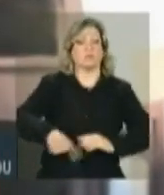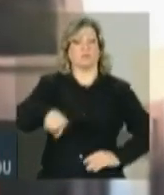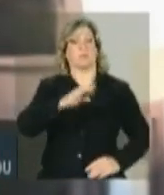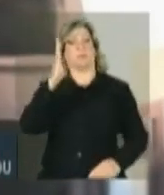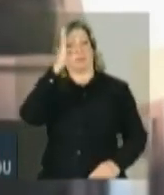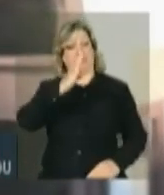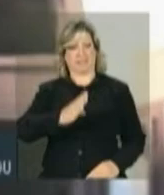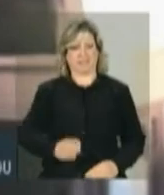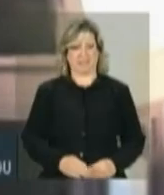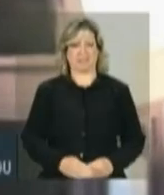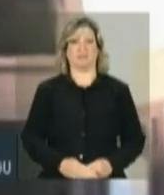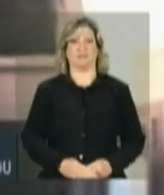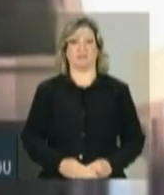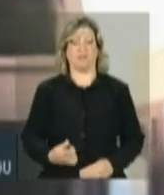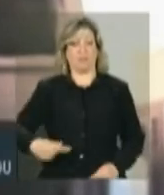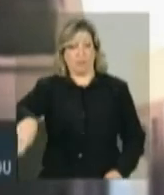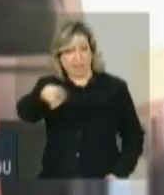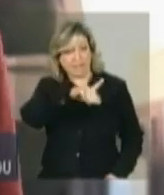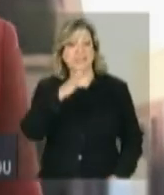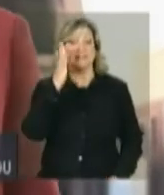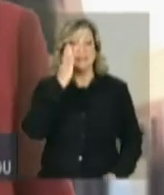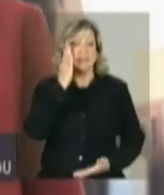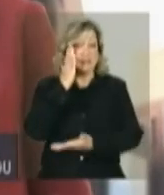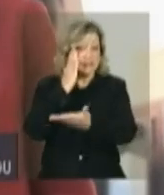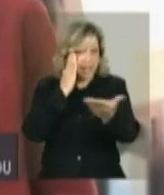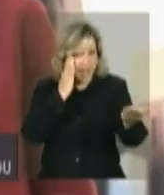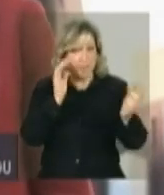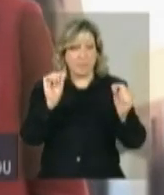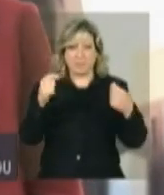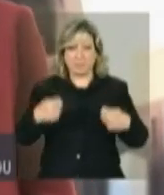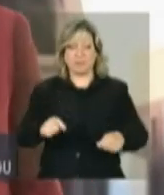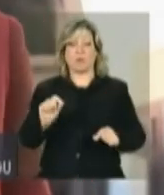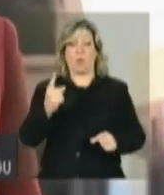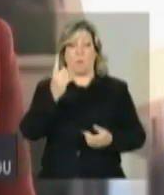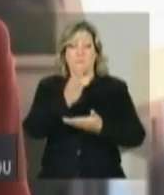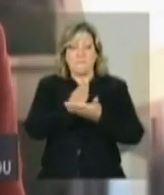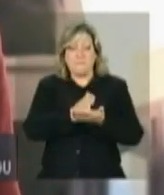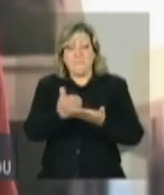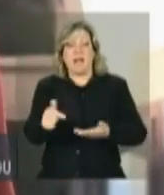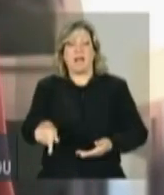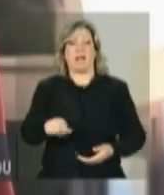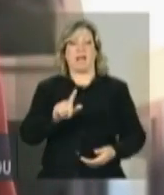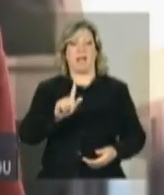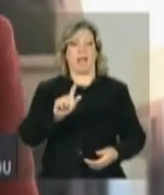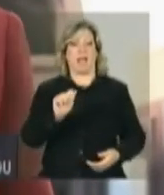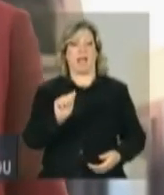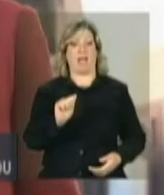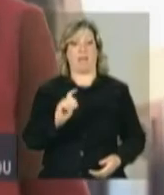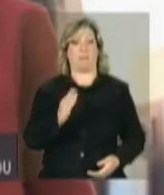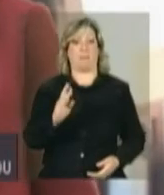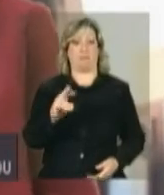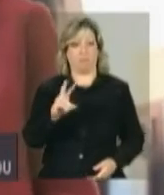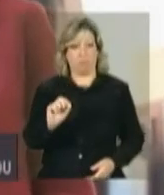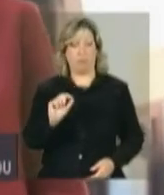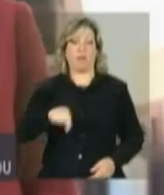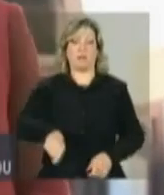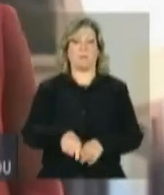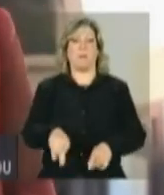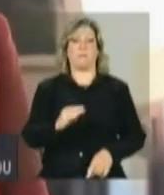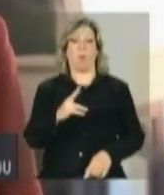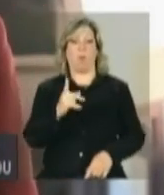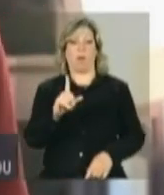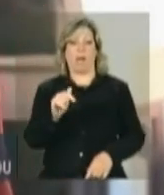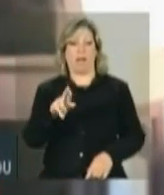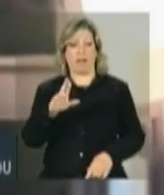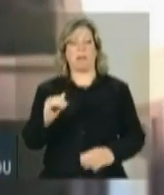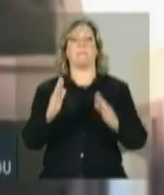brasileiros. Saibam vocês que uma parte de Gábrovo e da Bulgária mora,